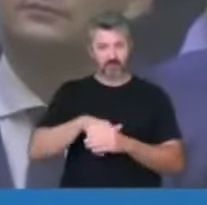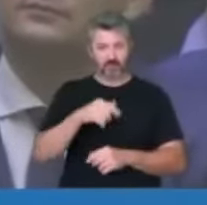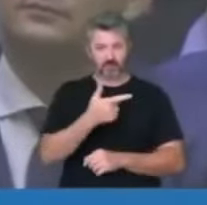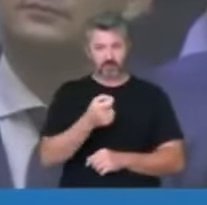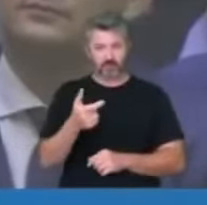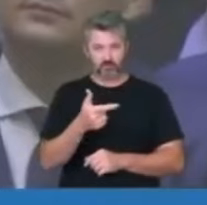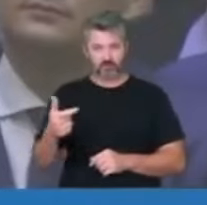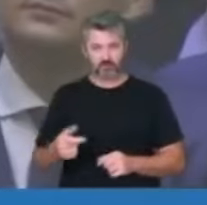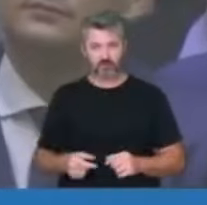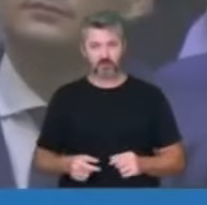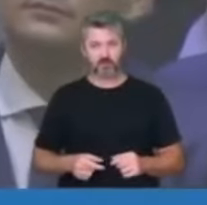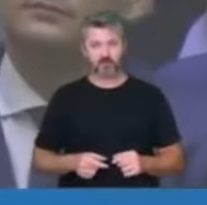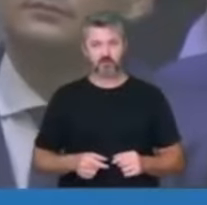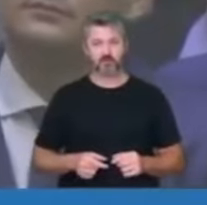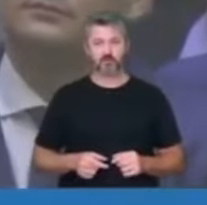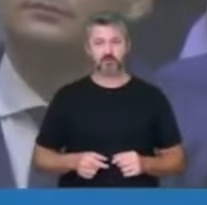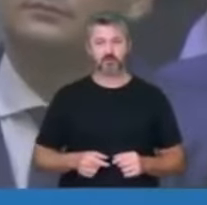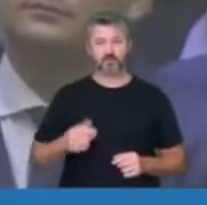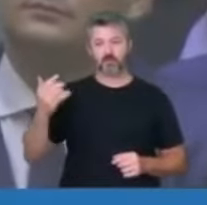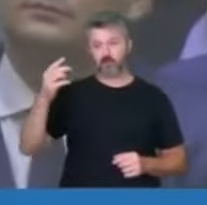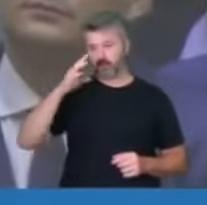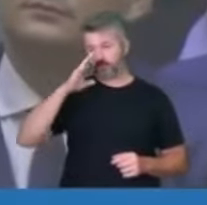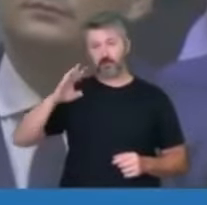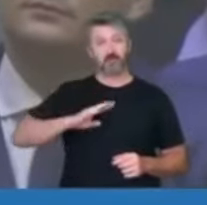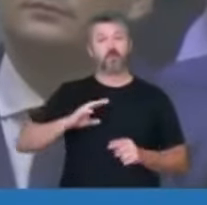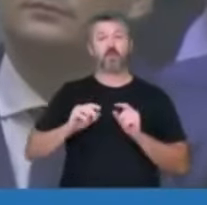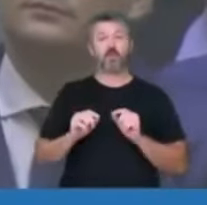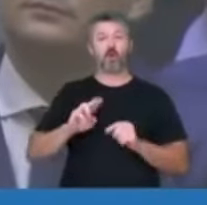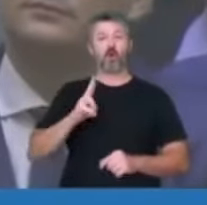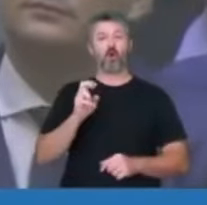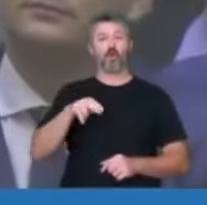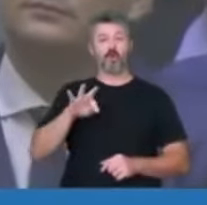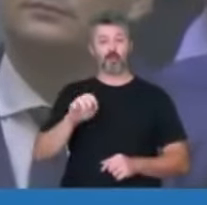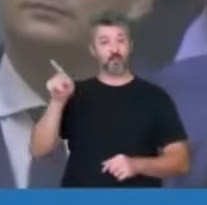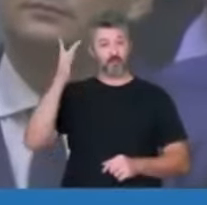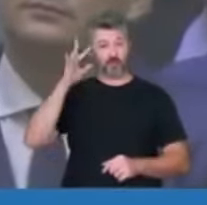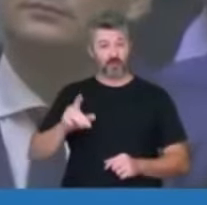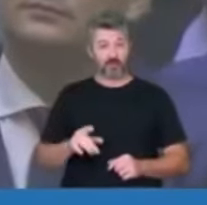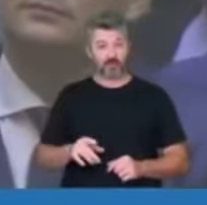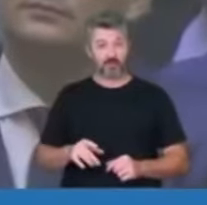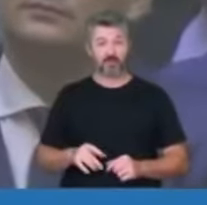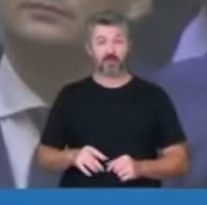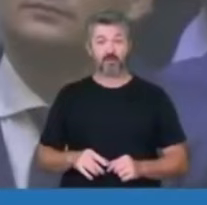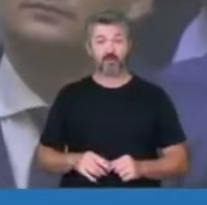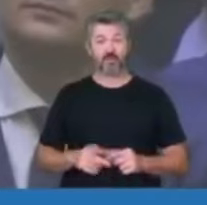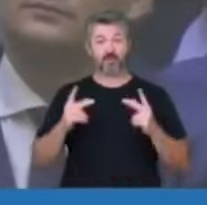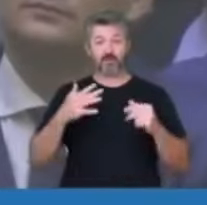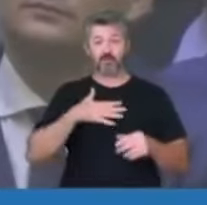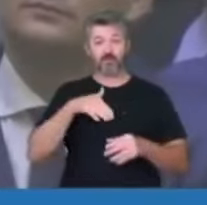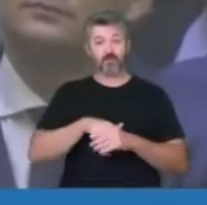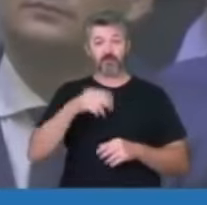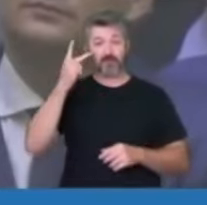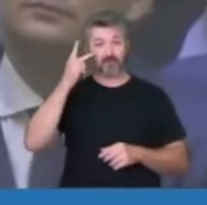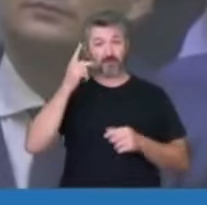2022, ele está me dando um atestado de honestidade. Mal sabe ele que a tendência é a minha votação em São Paulo é